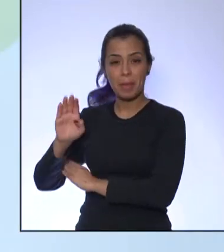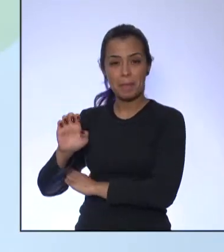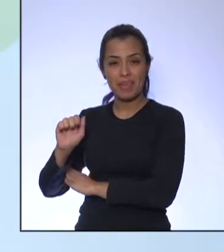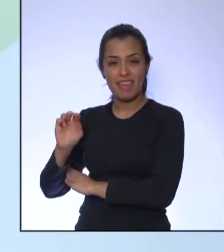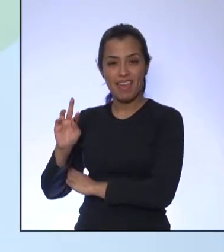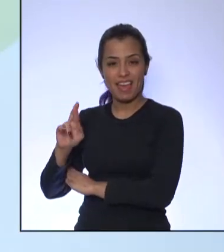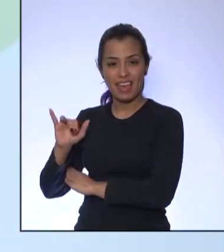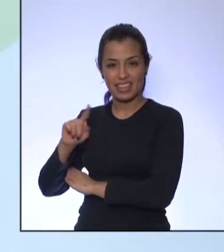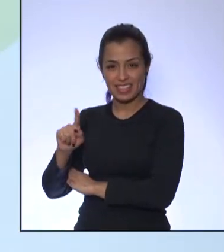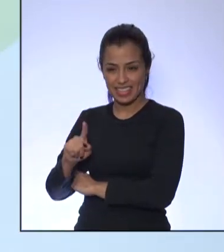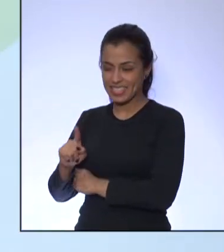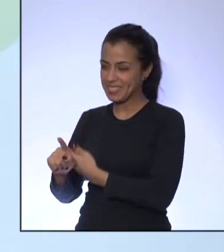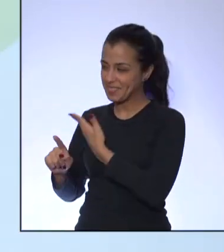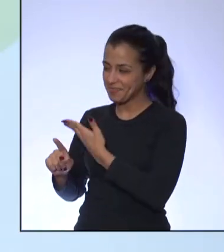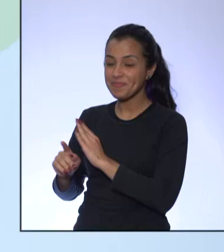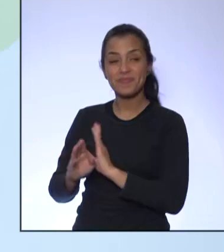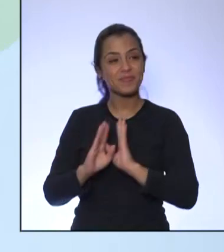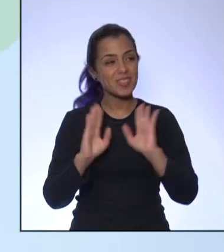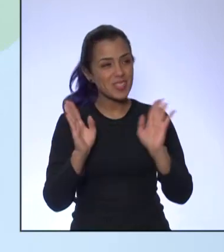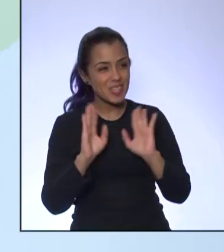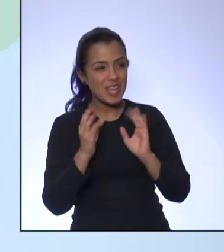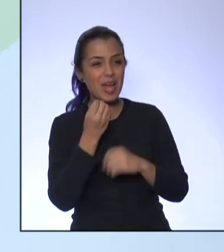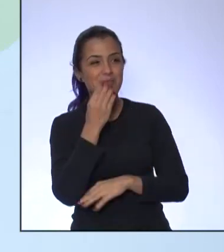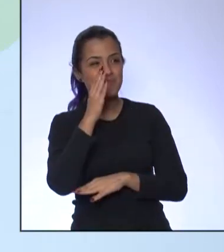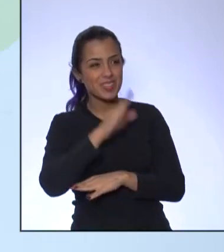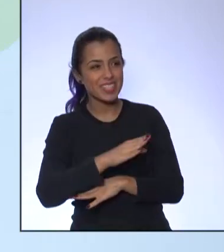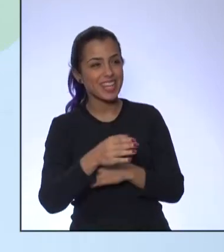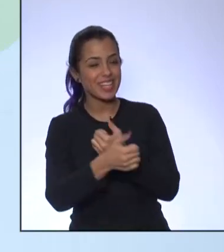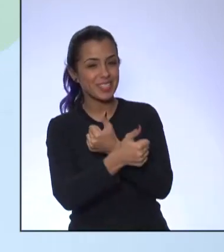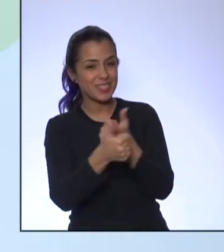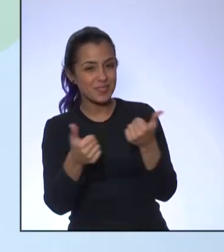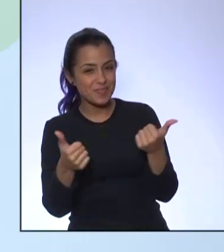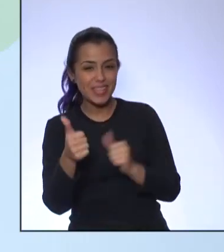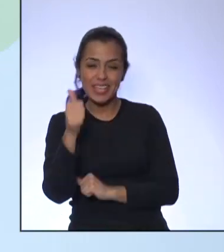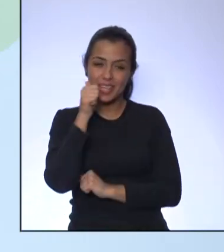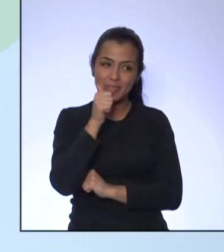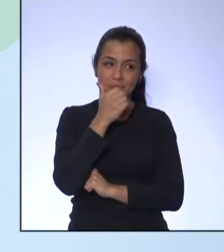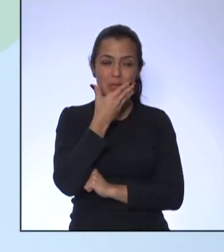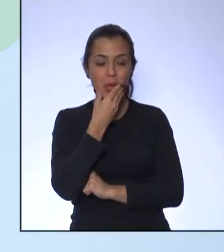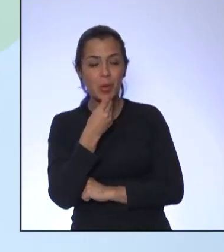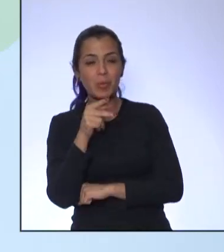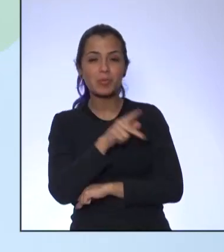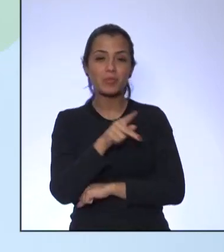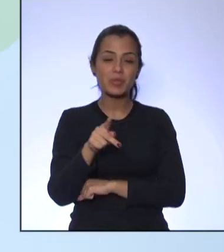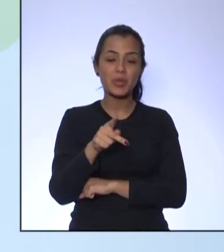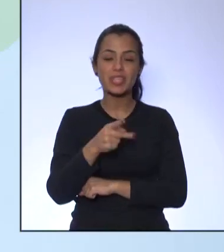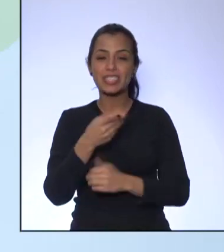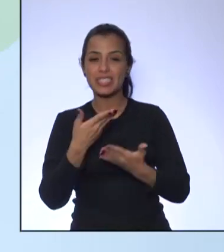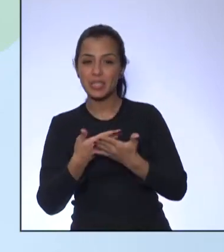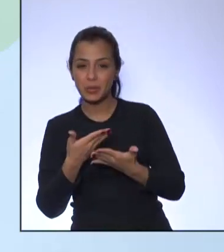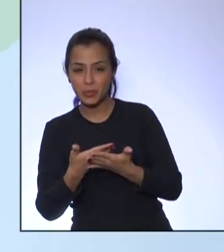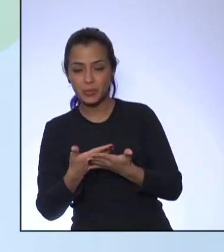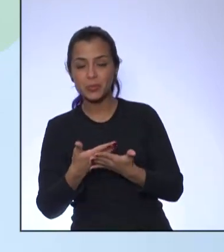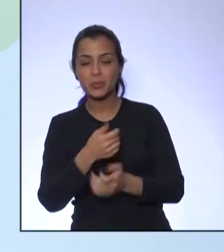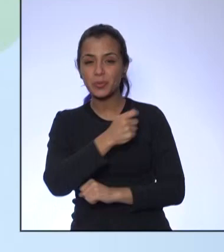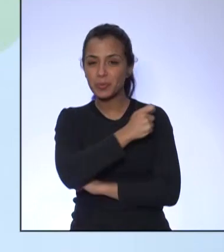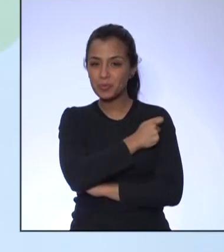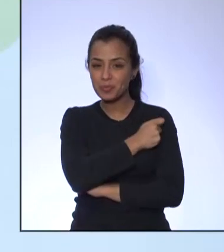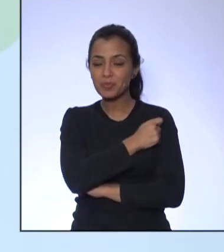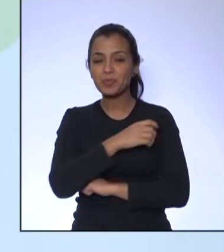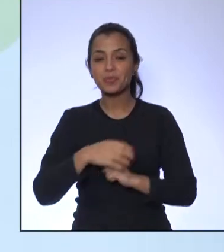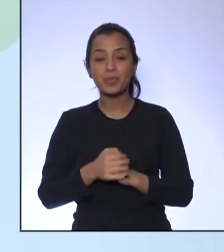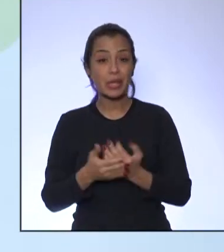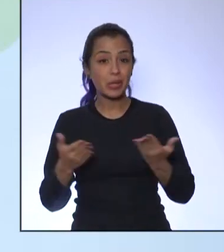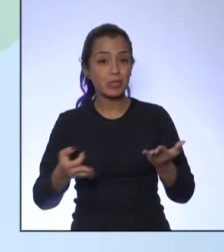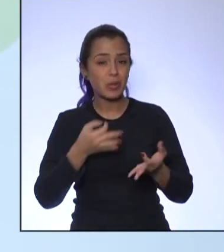todos, boa tarde a todos e a todas, alunos, estudantes, professores da rede. Hoje nós vamos